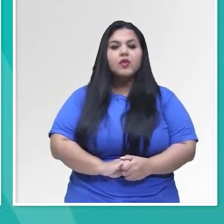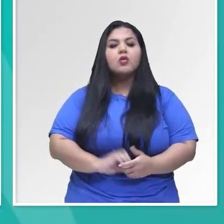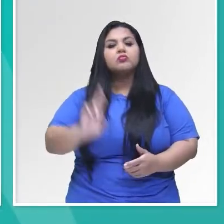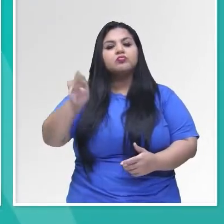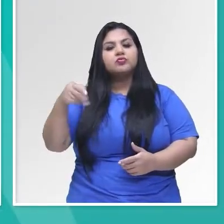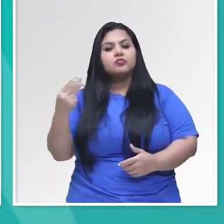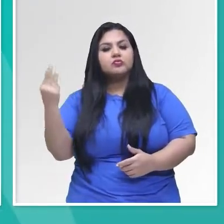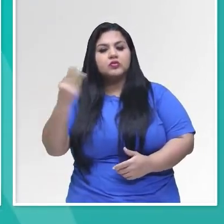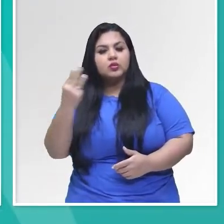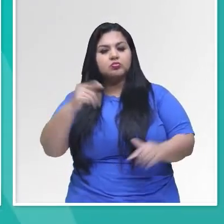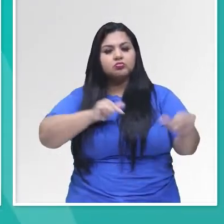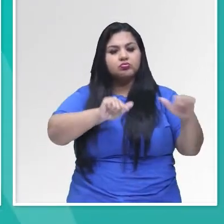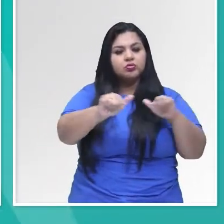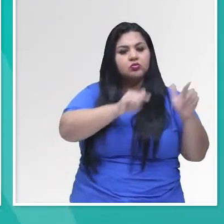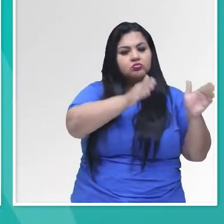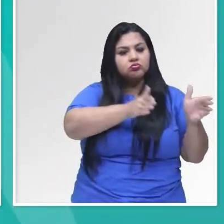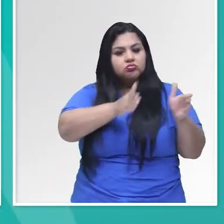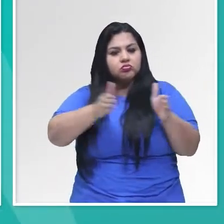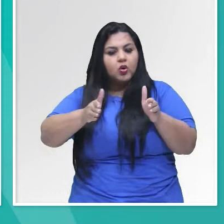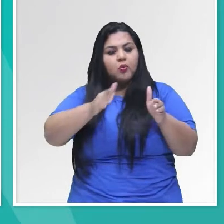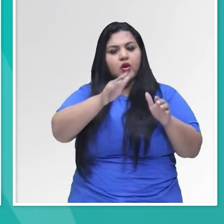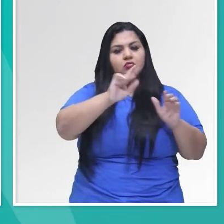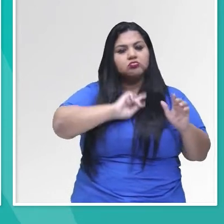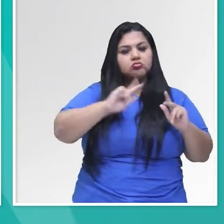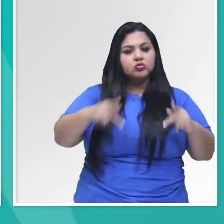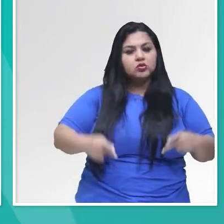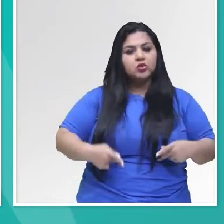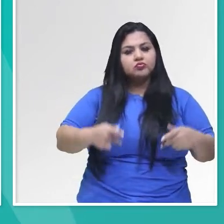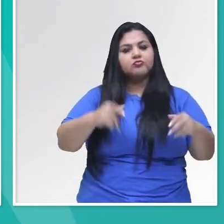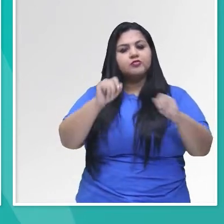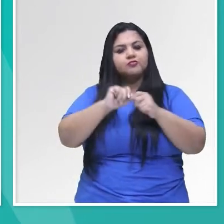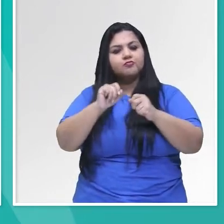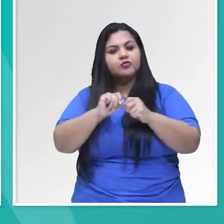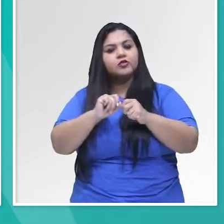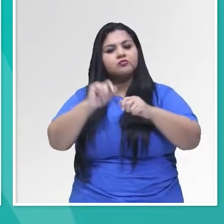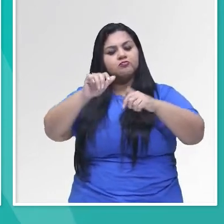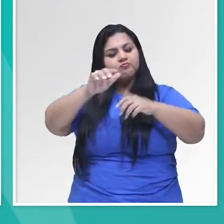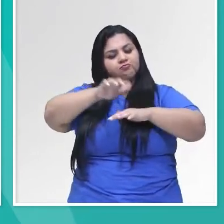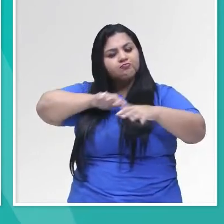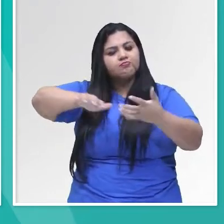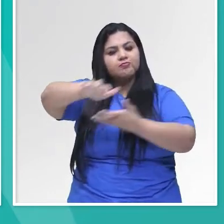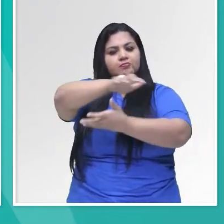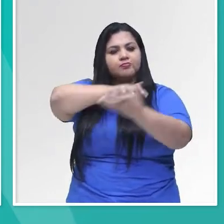Unidade 3. Trabalho. A trajetória humana nas produções e manifestações.